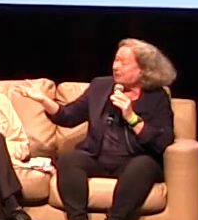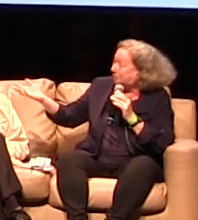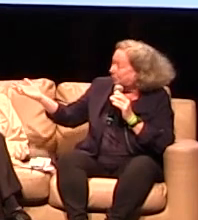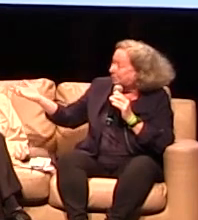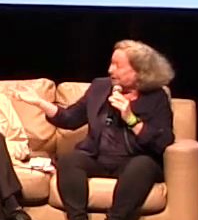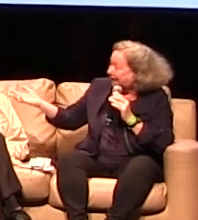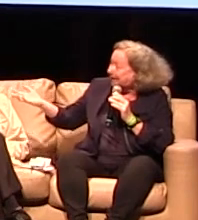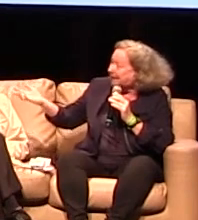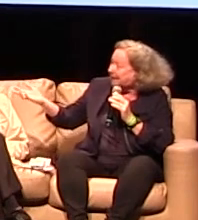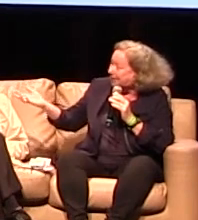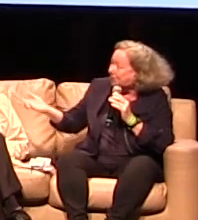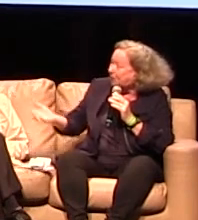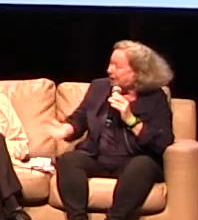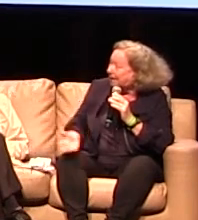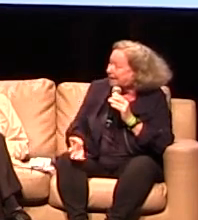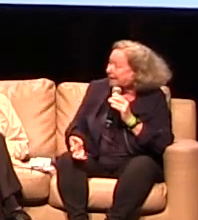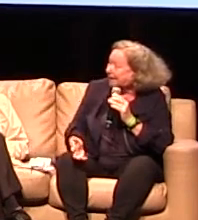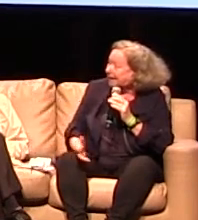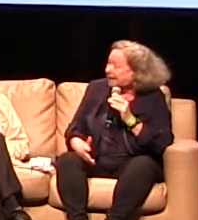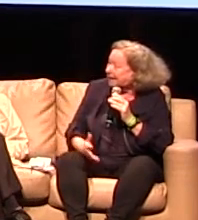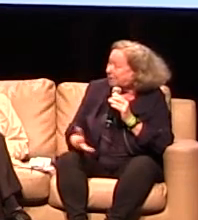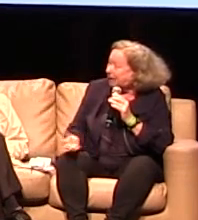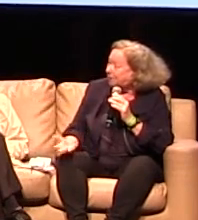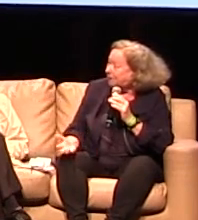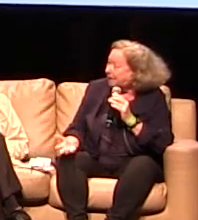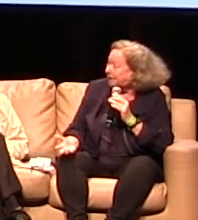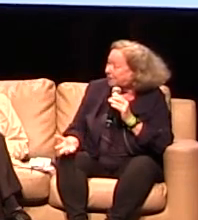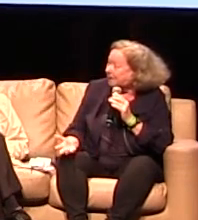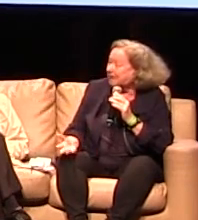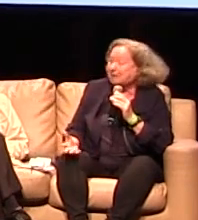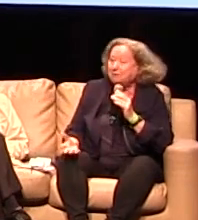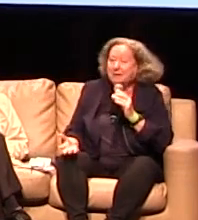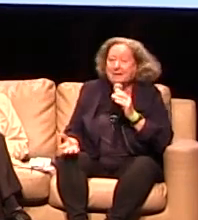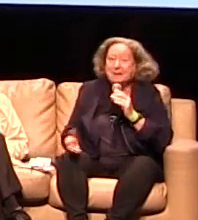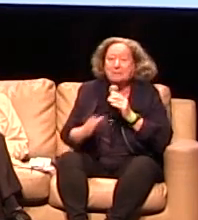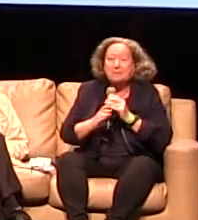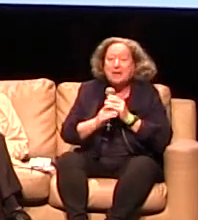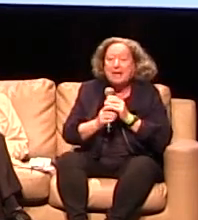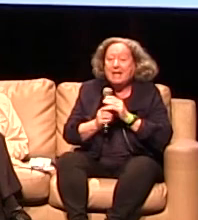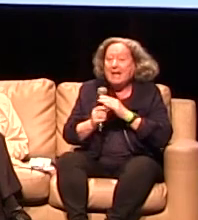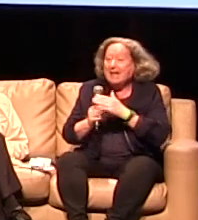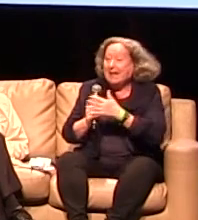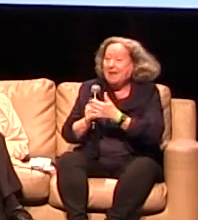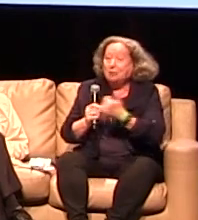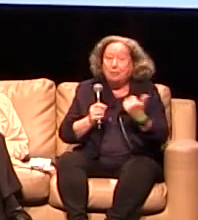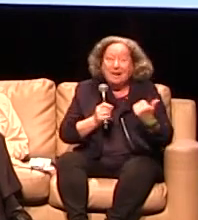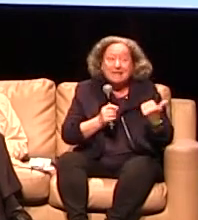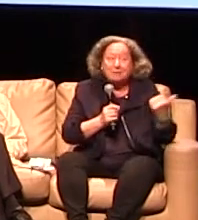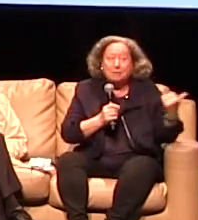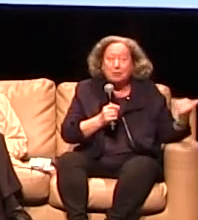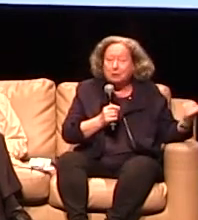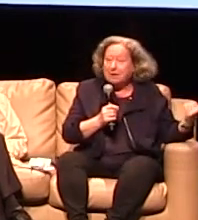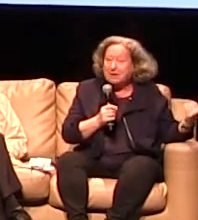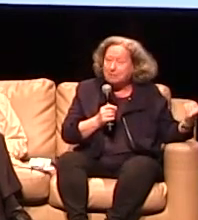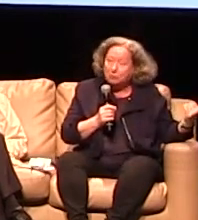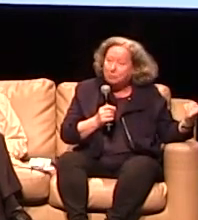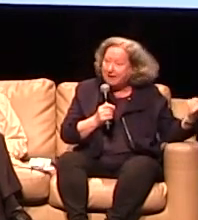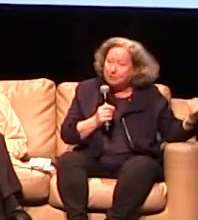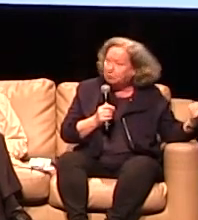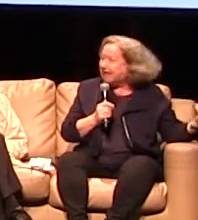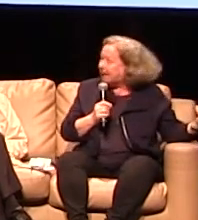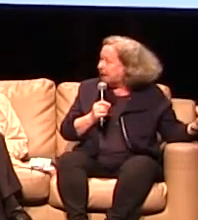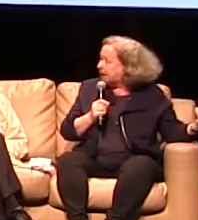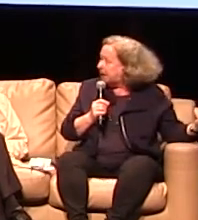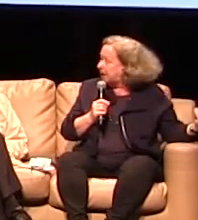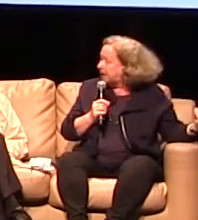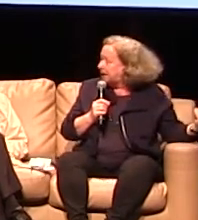o mérito de vocês nas escolas, esses trabalhos lindos que vocês estão fazendo. E aí, claro, passa pelo reconhecimento do